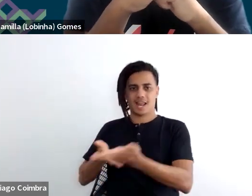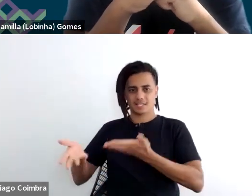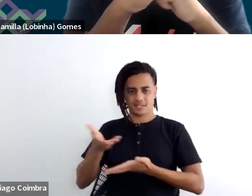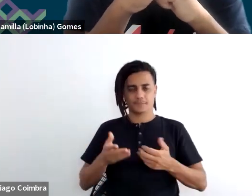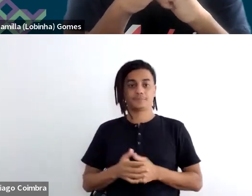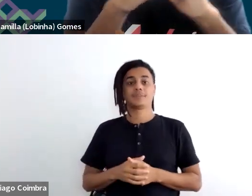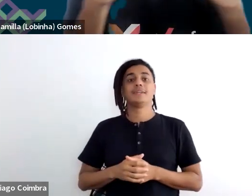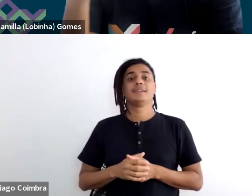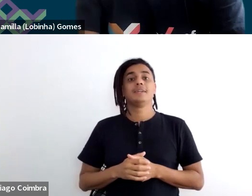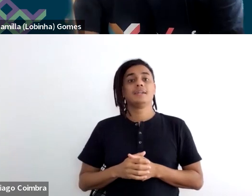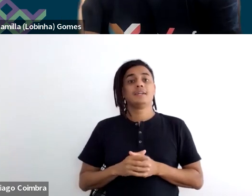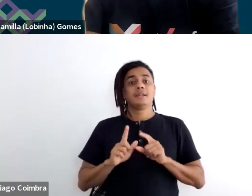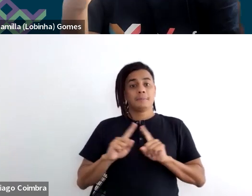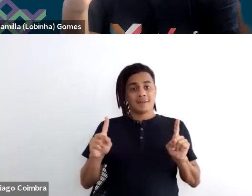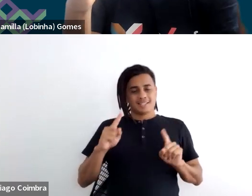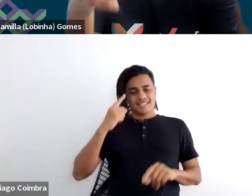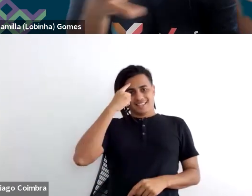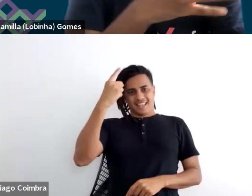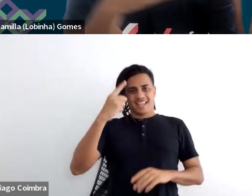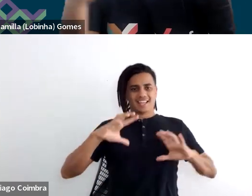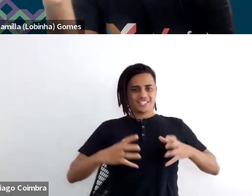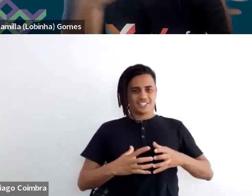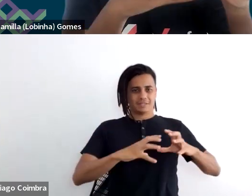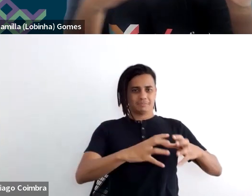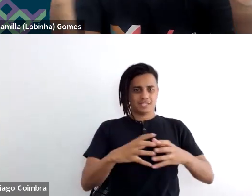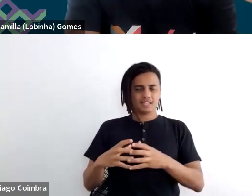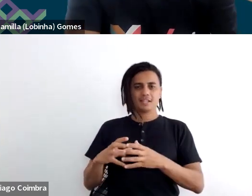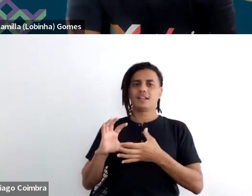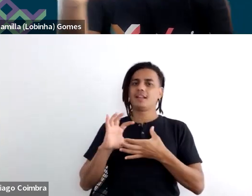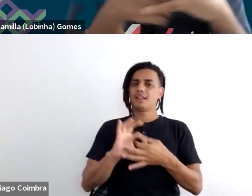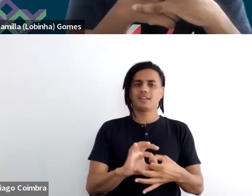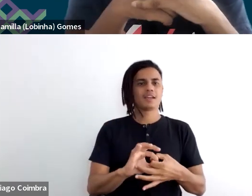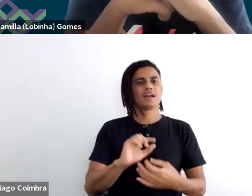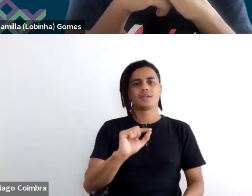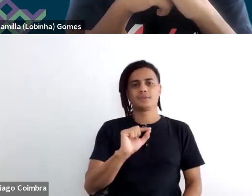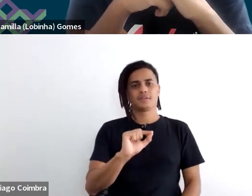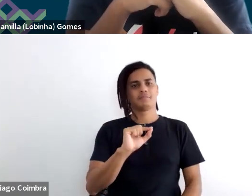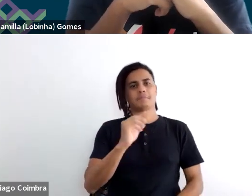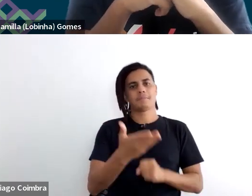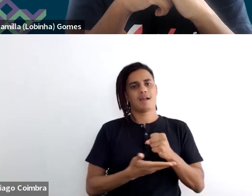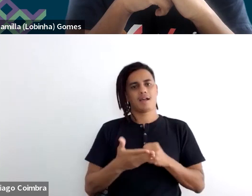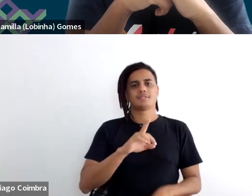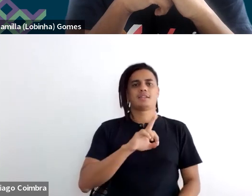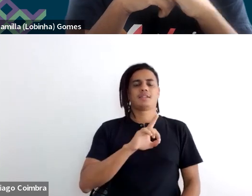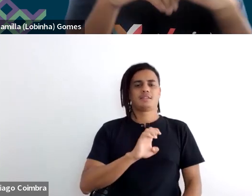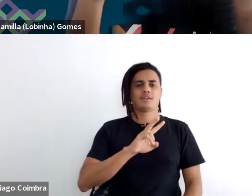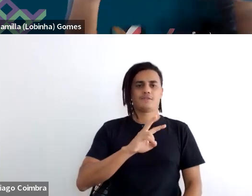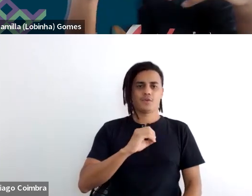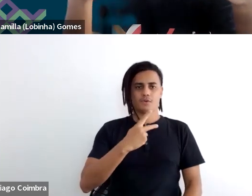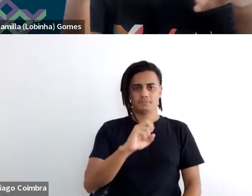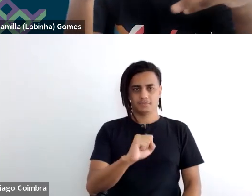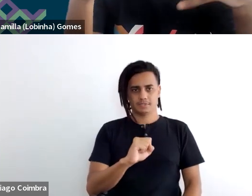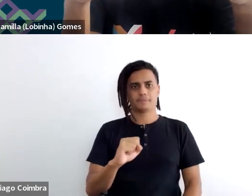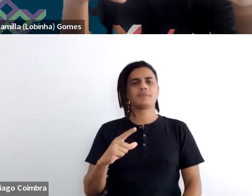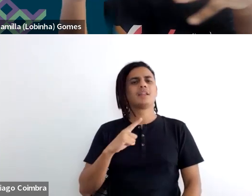Porém, a ideia de usar times cross-funcionais é baseado totalmente na ideia do DevOps. Tem um site que ele